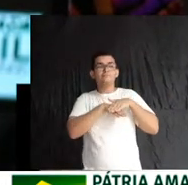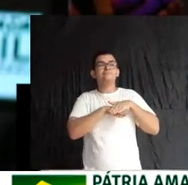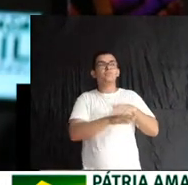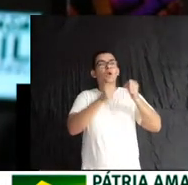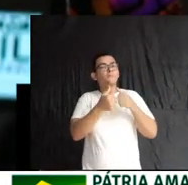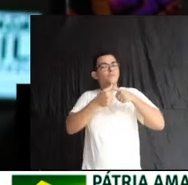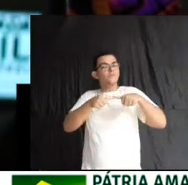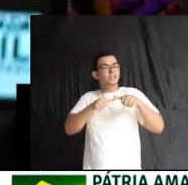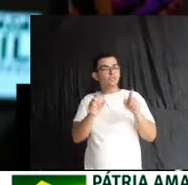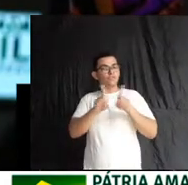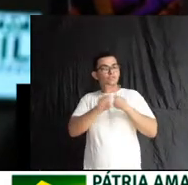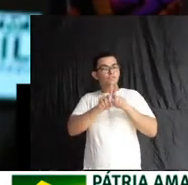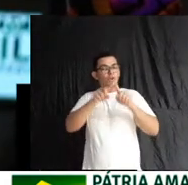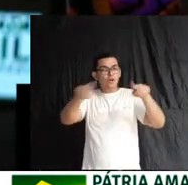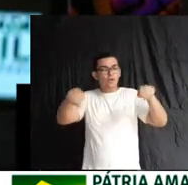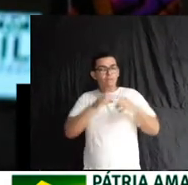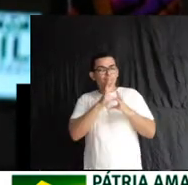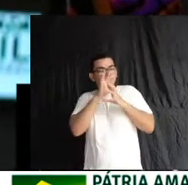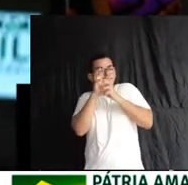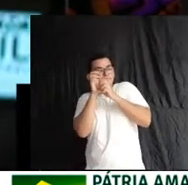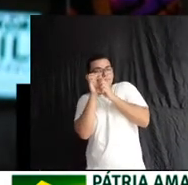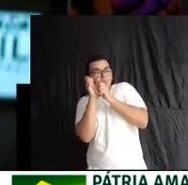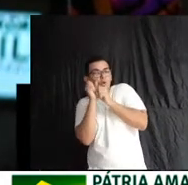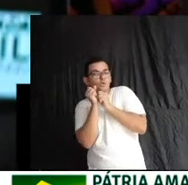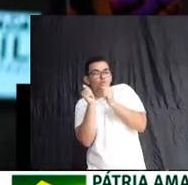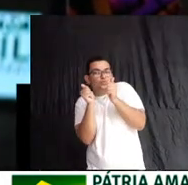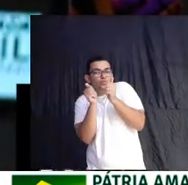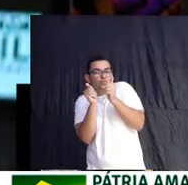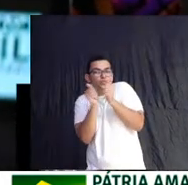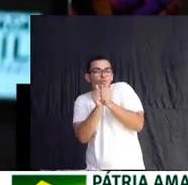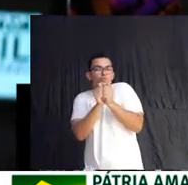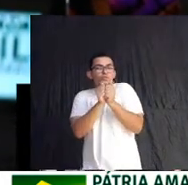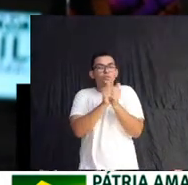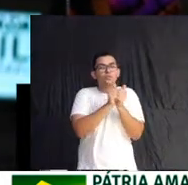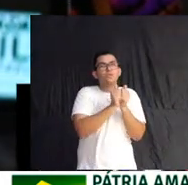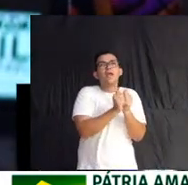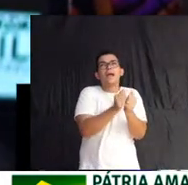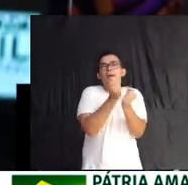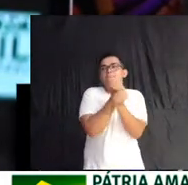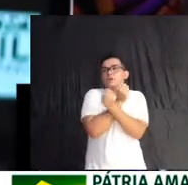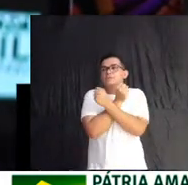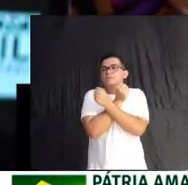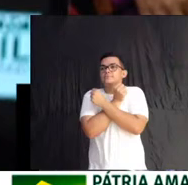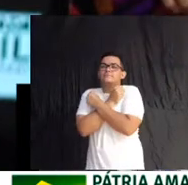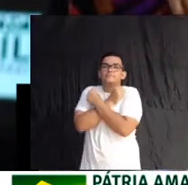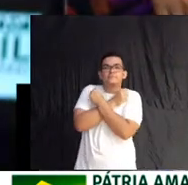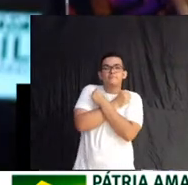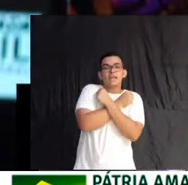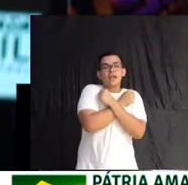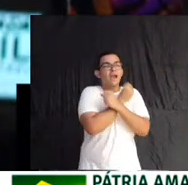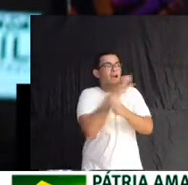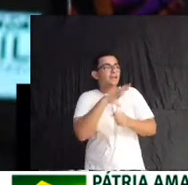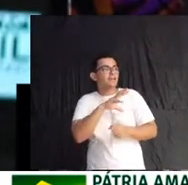no meu quarto, no meu abraço apertado.